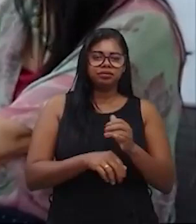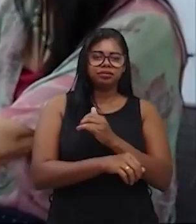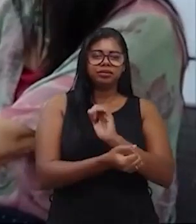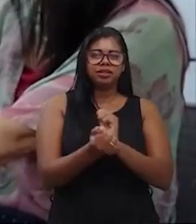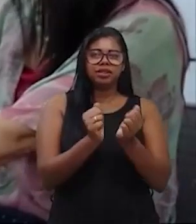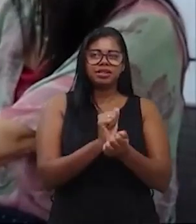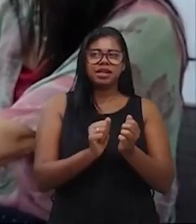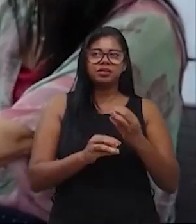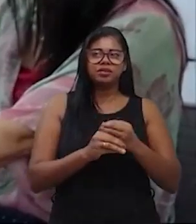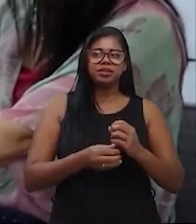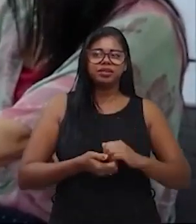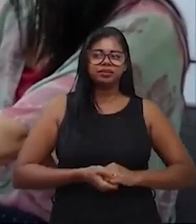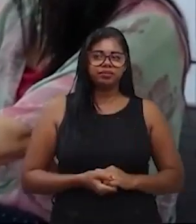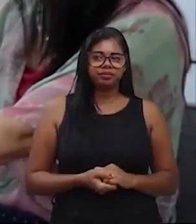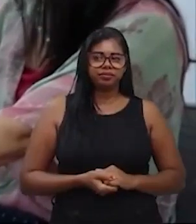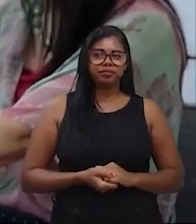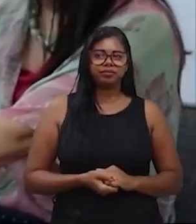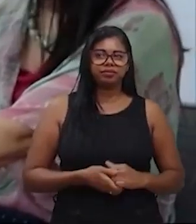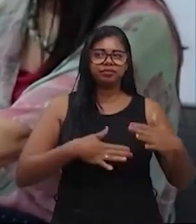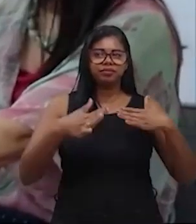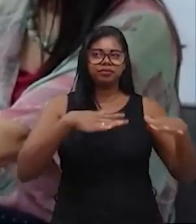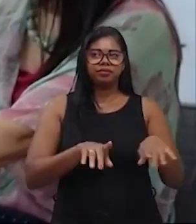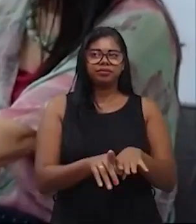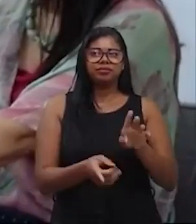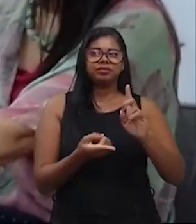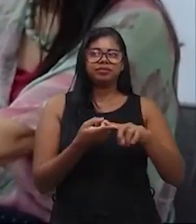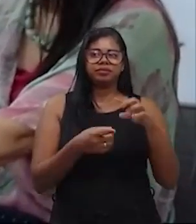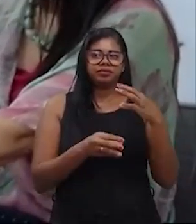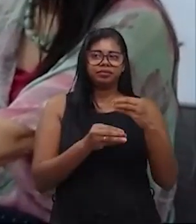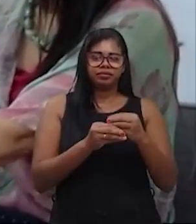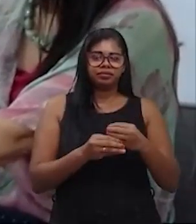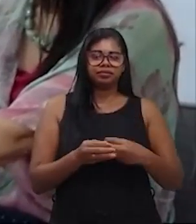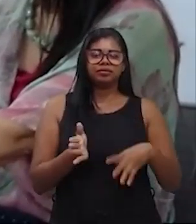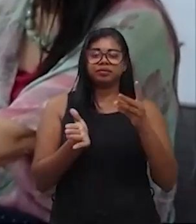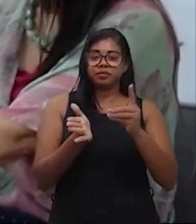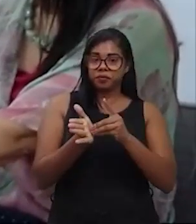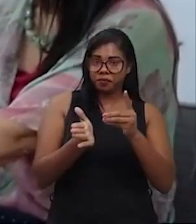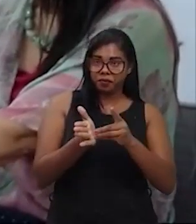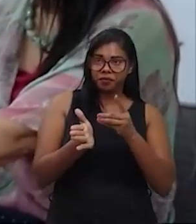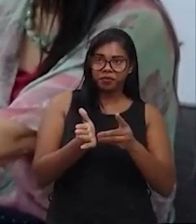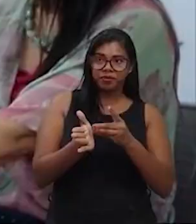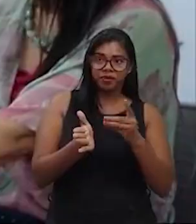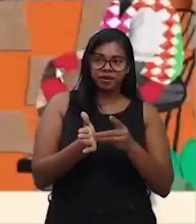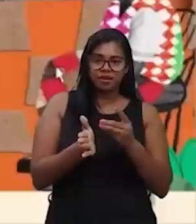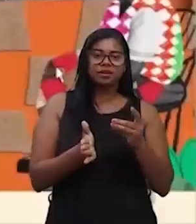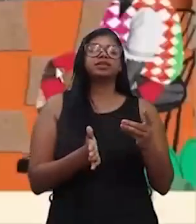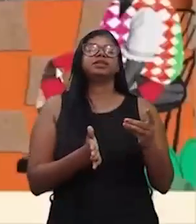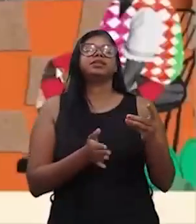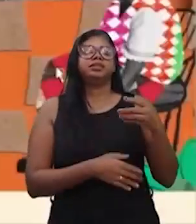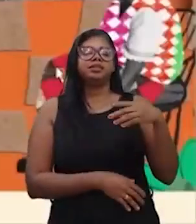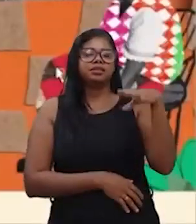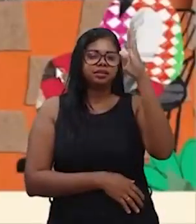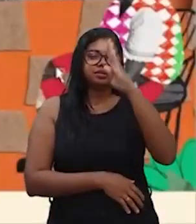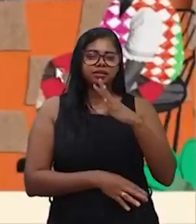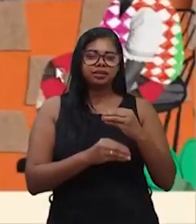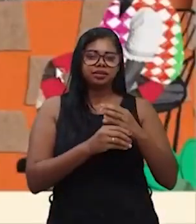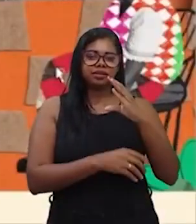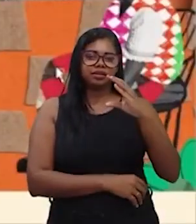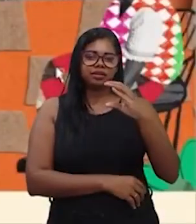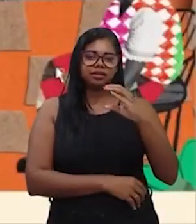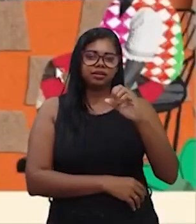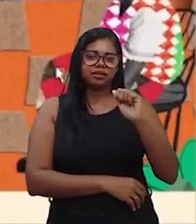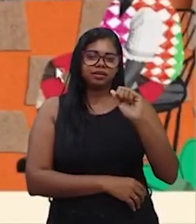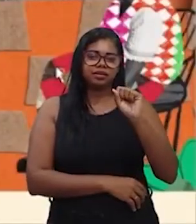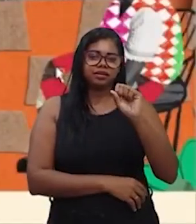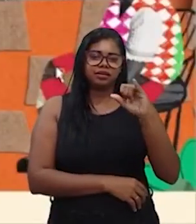articulações. Um outro exemplo é essa designer, né, artista brasileira, que é a Cássia